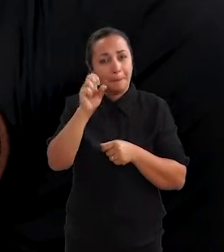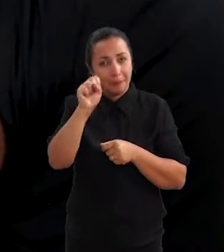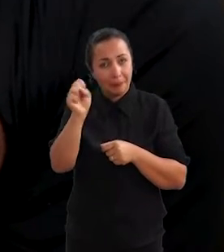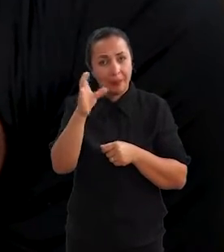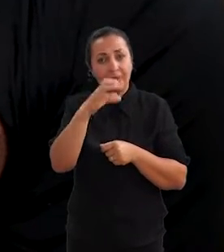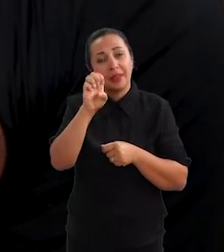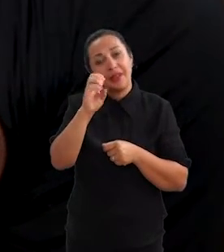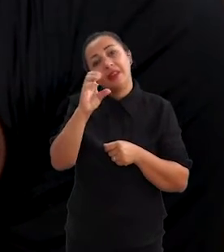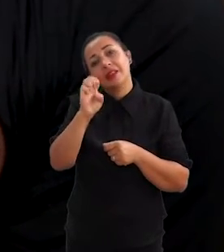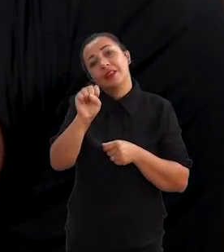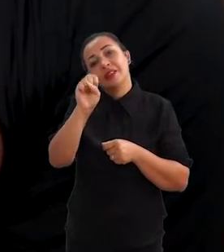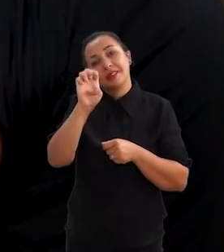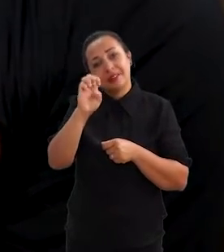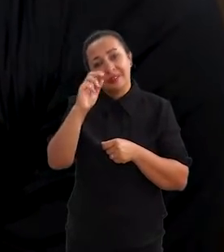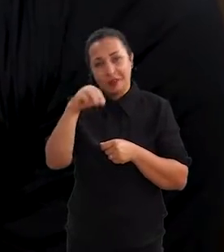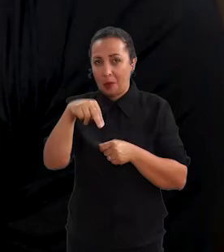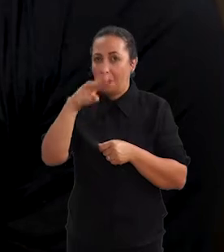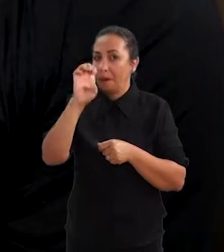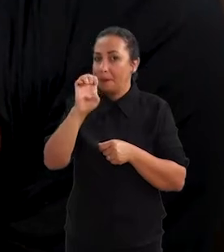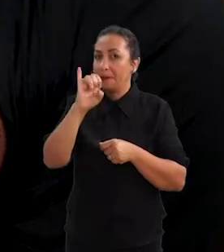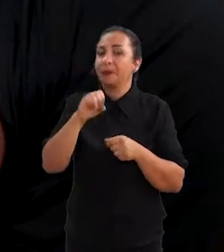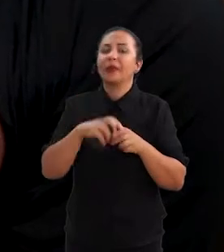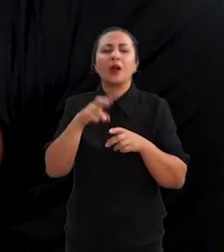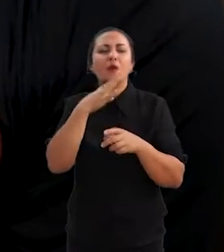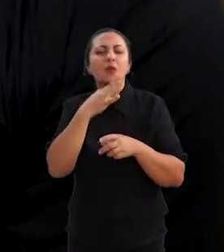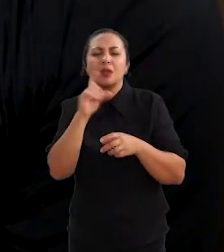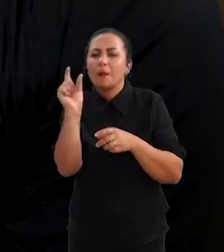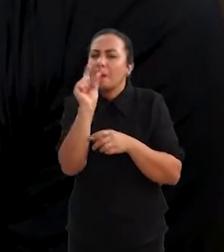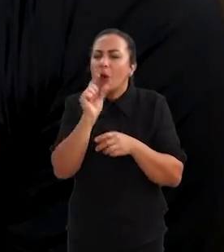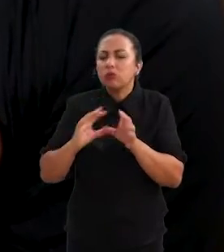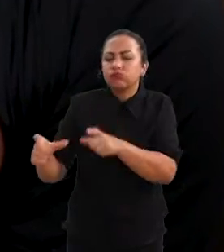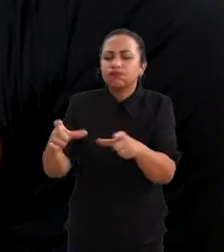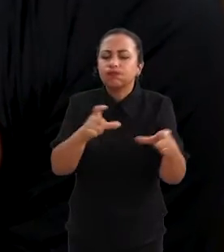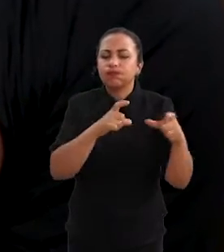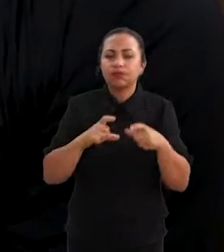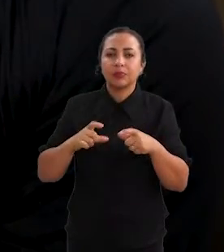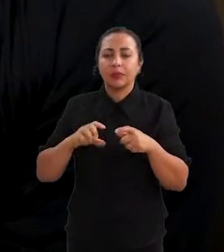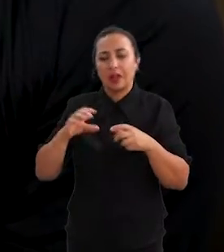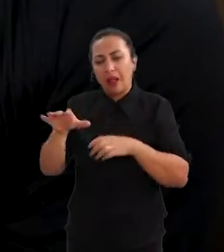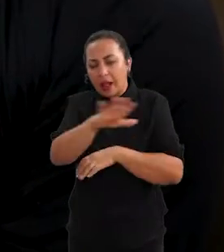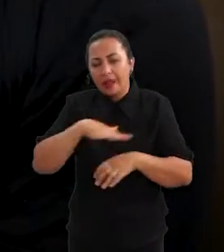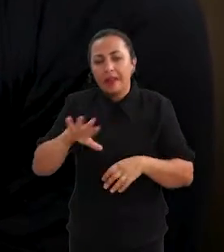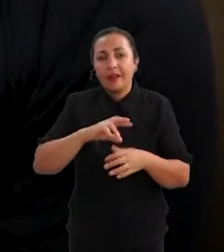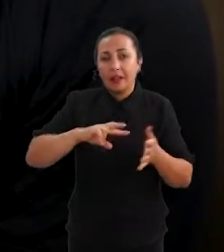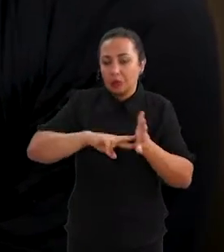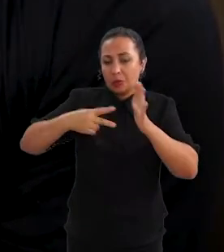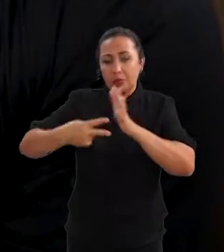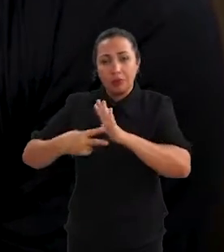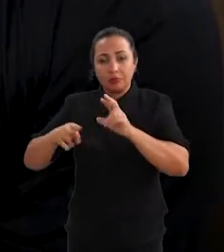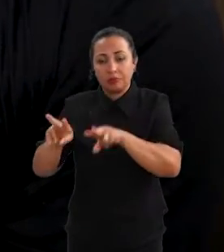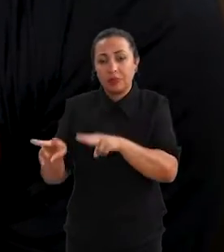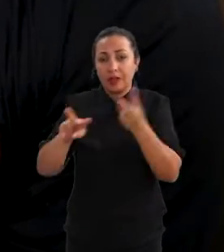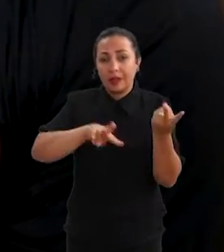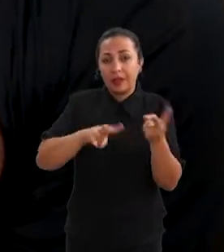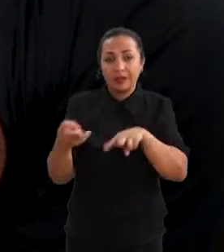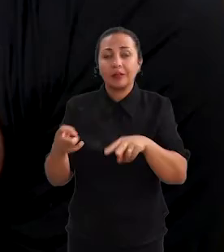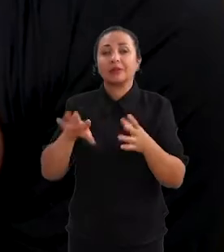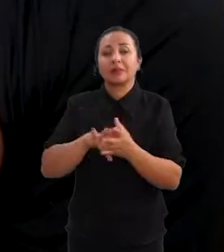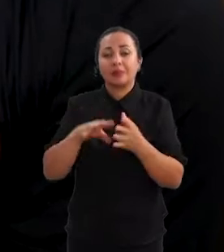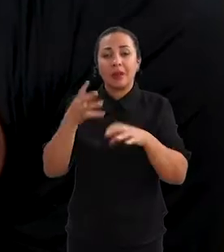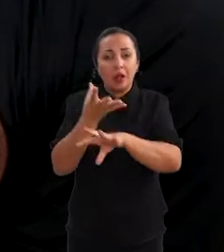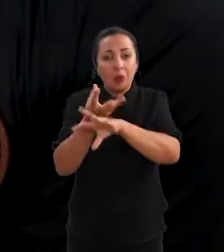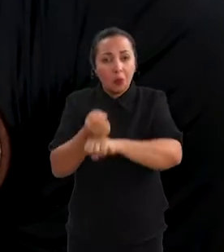Ela atualmente é conhecida só para algumas poucas localidades em áreas de transição entre a Mata Atlântica e a Caatinga, no estado de